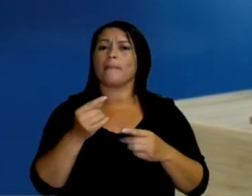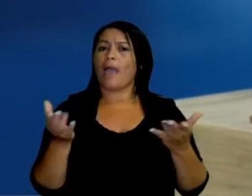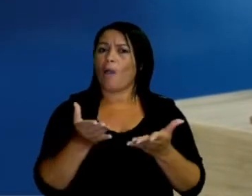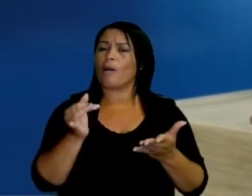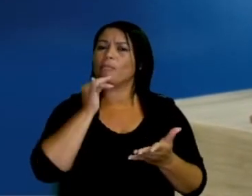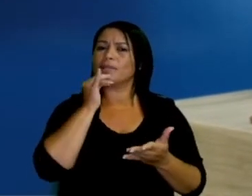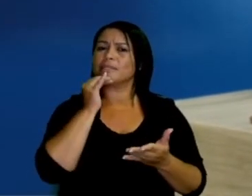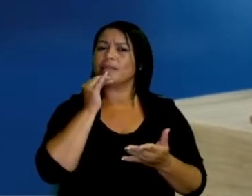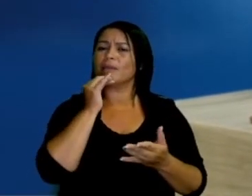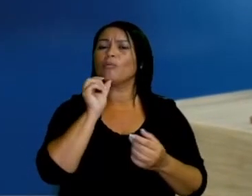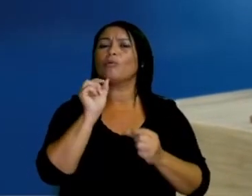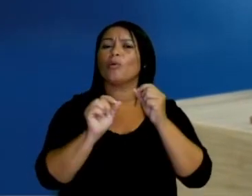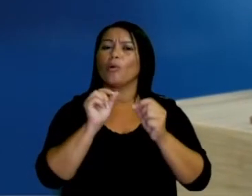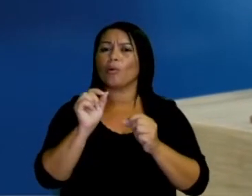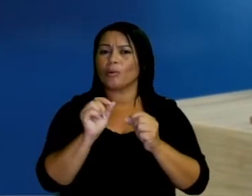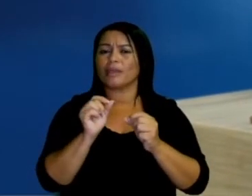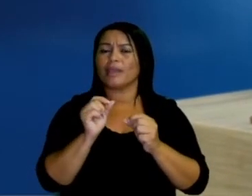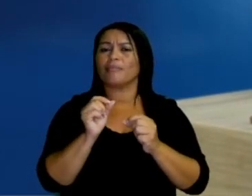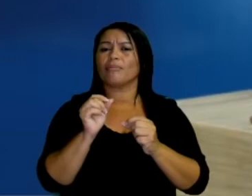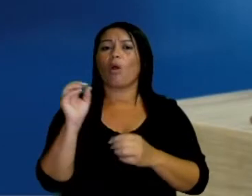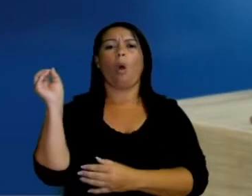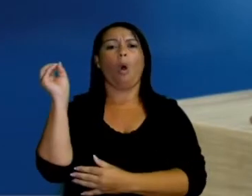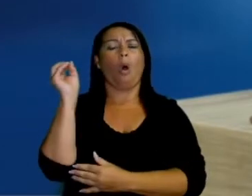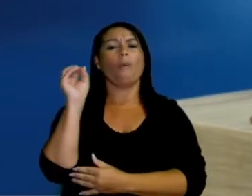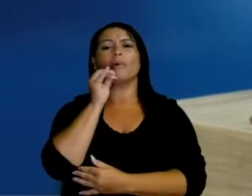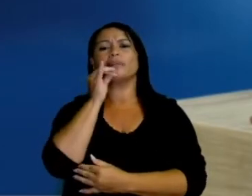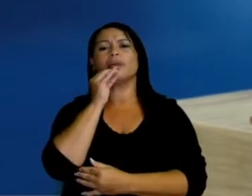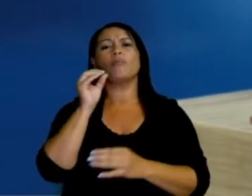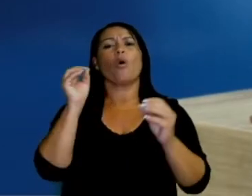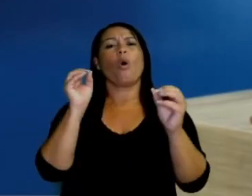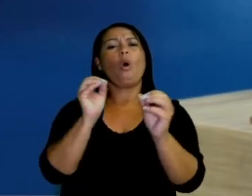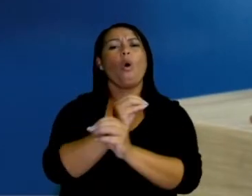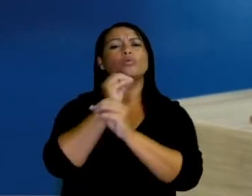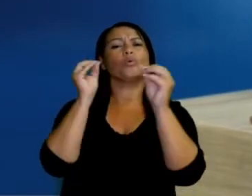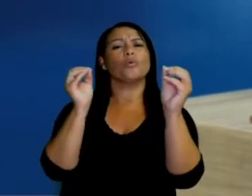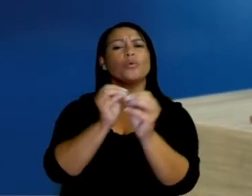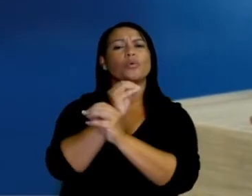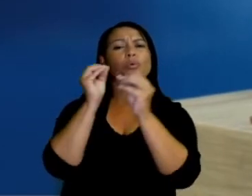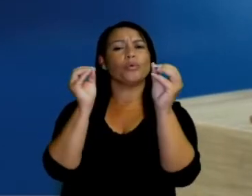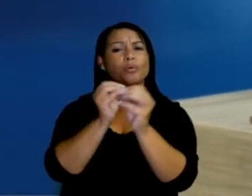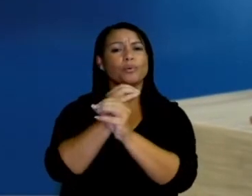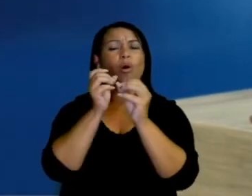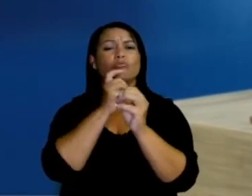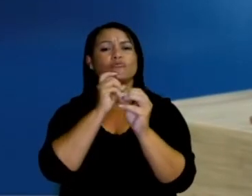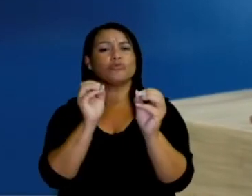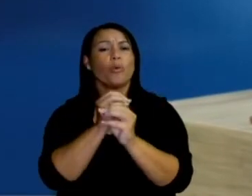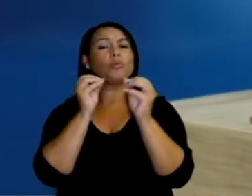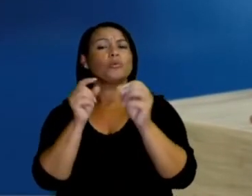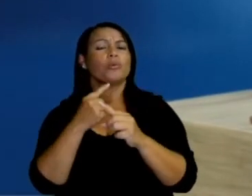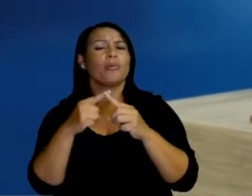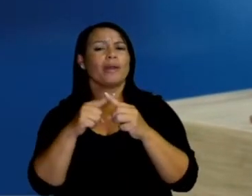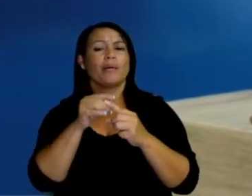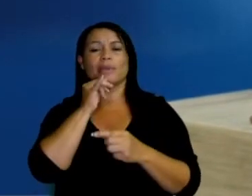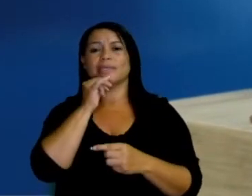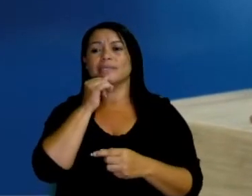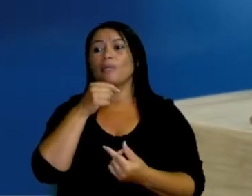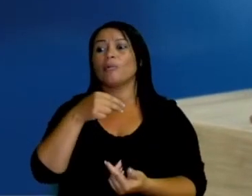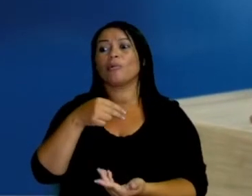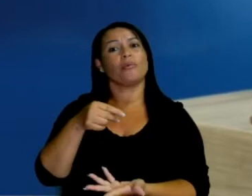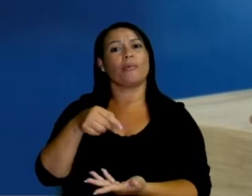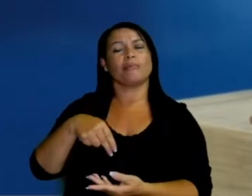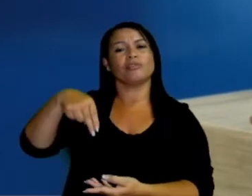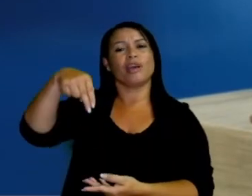de outono, tá? Que começou em março, né? E essa estação de outono, no caso do hemisfério norte, é outra, a gente tem